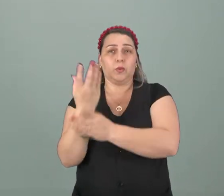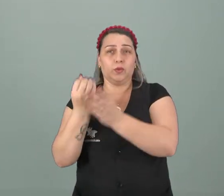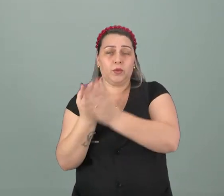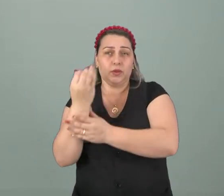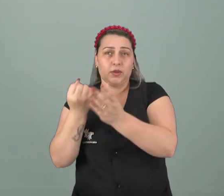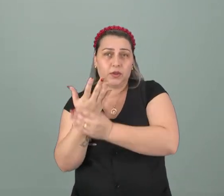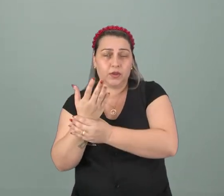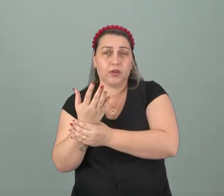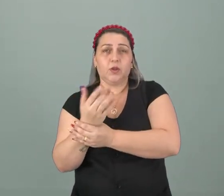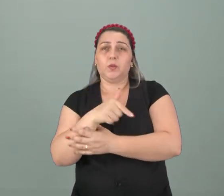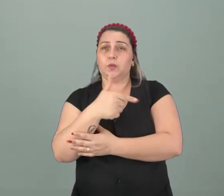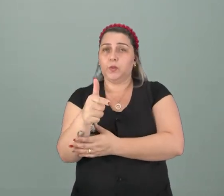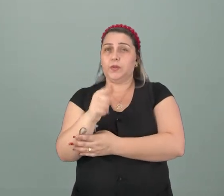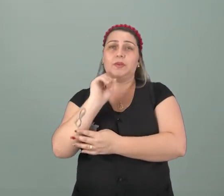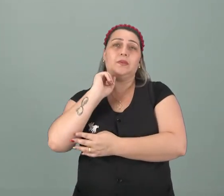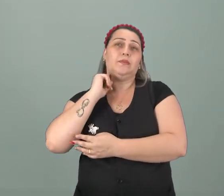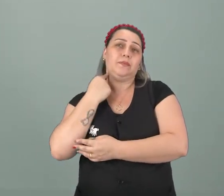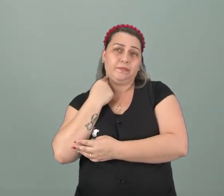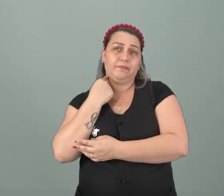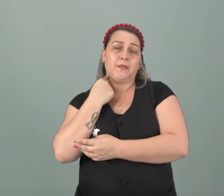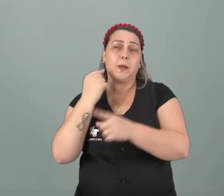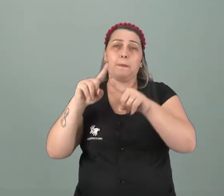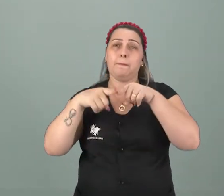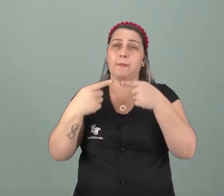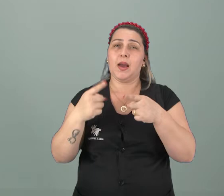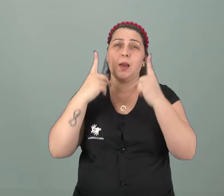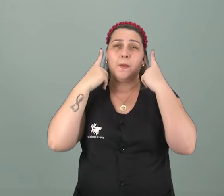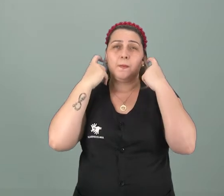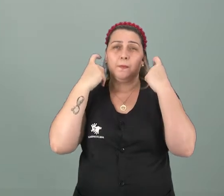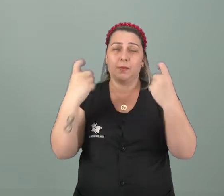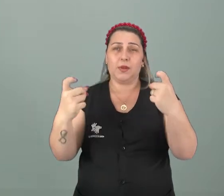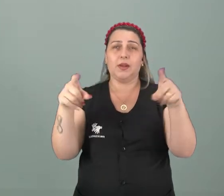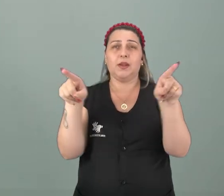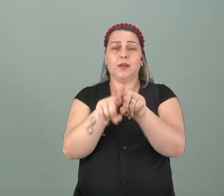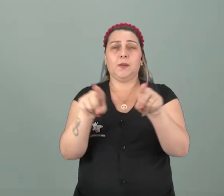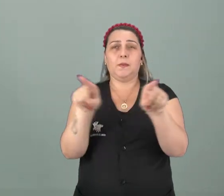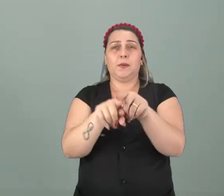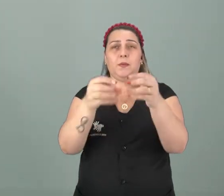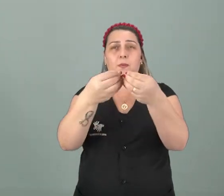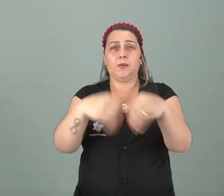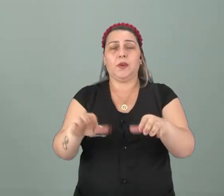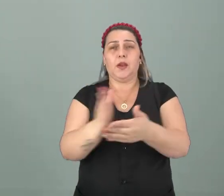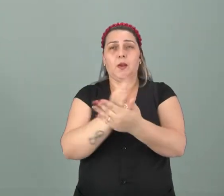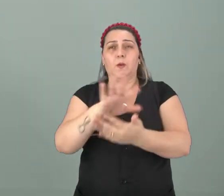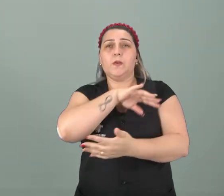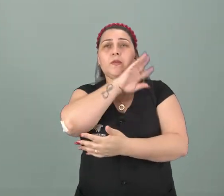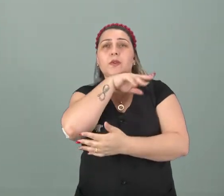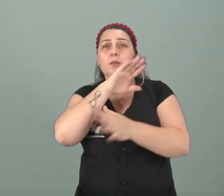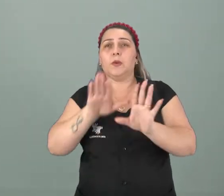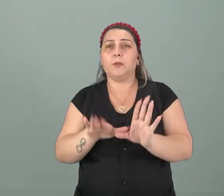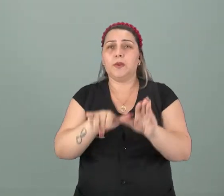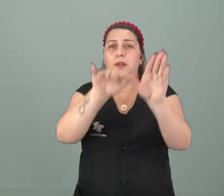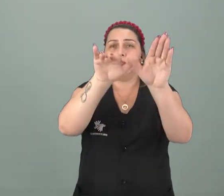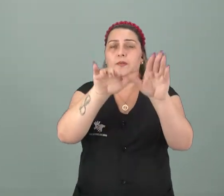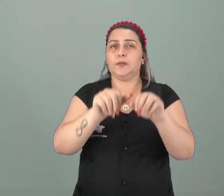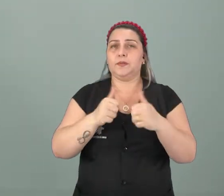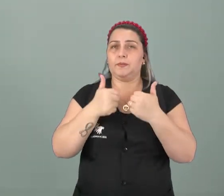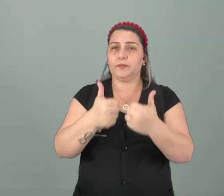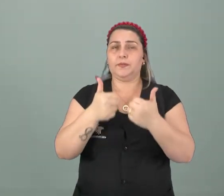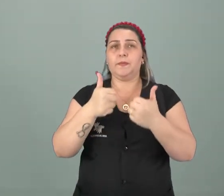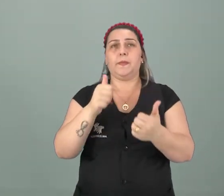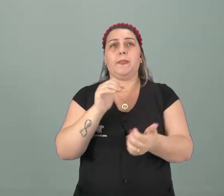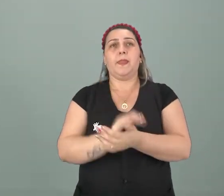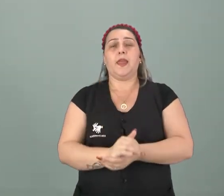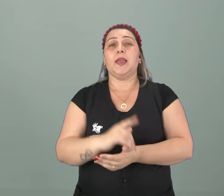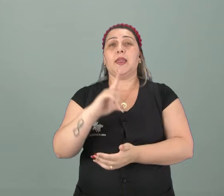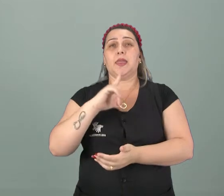ela não emite poluentes, tá? Mas ela emite muito ruído e acaba prejudicando alguns animais, como as aves, tá? Então vejam que tem